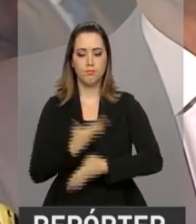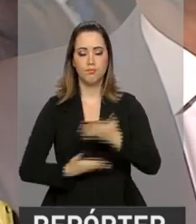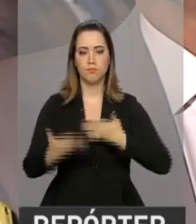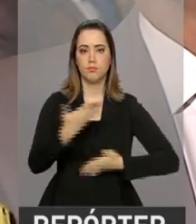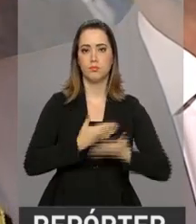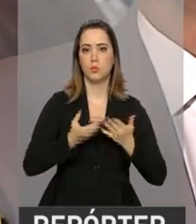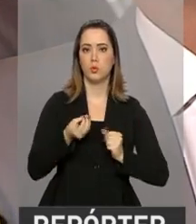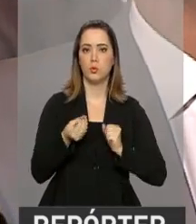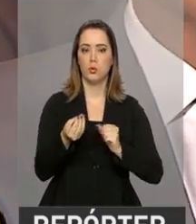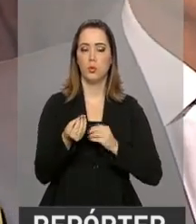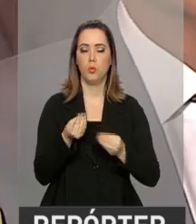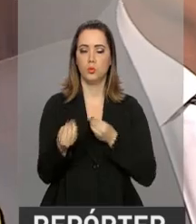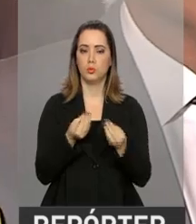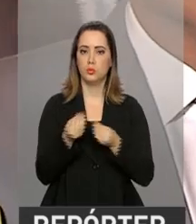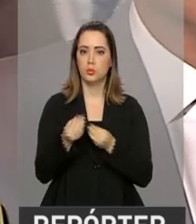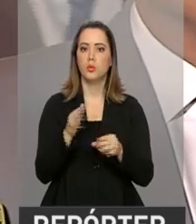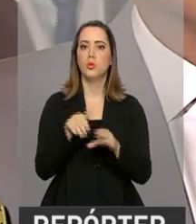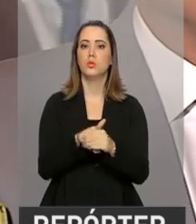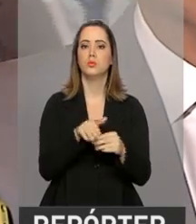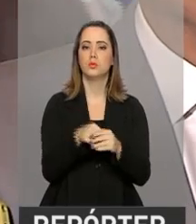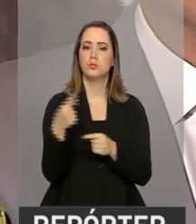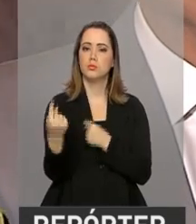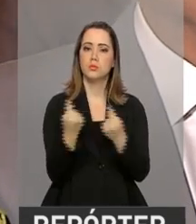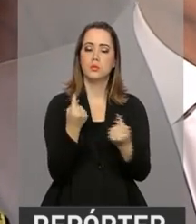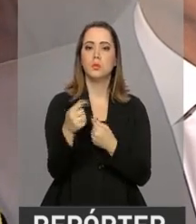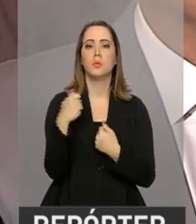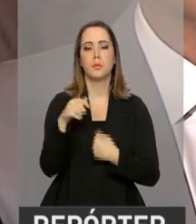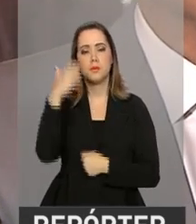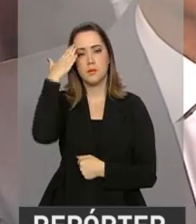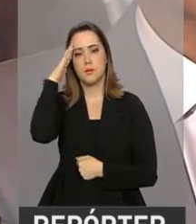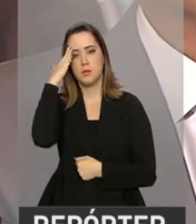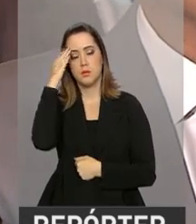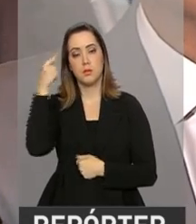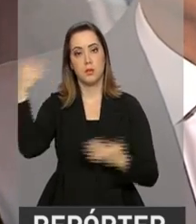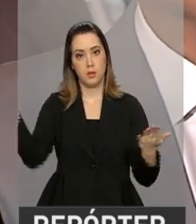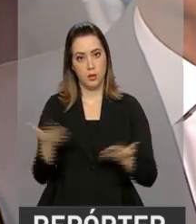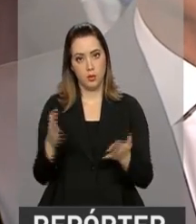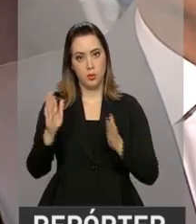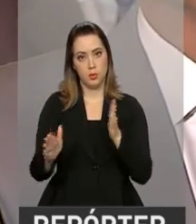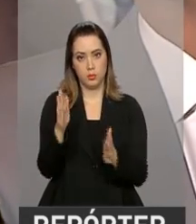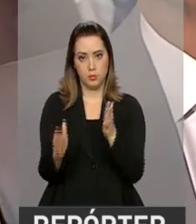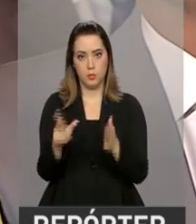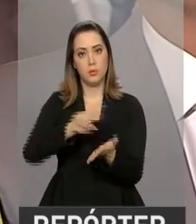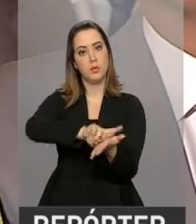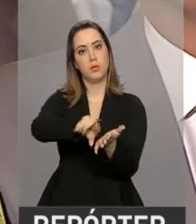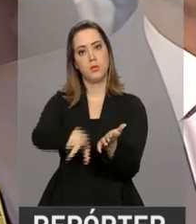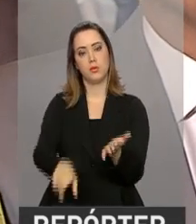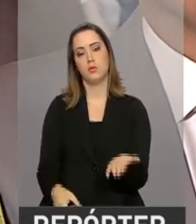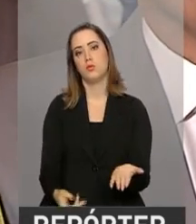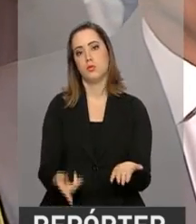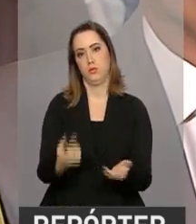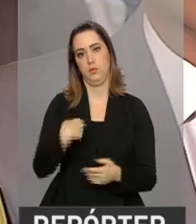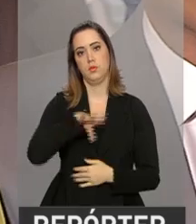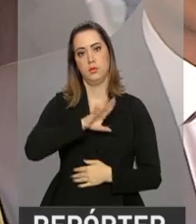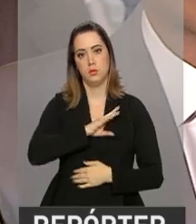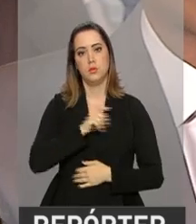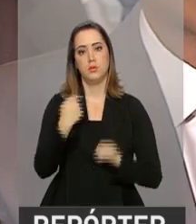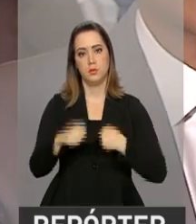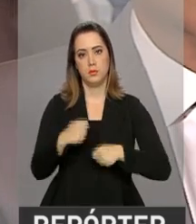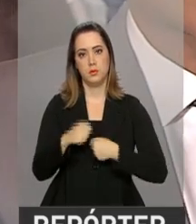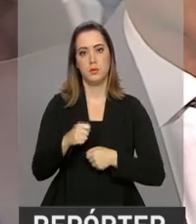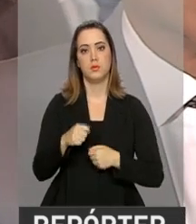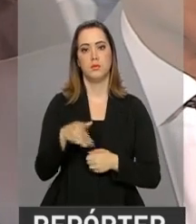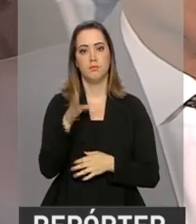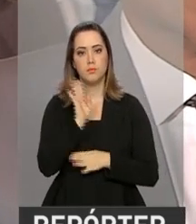câmara e Senado e Acho que cada um tem que entender que o momento do Brasil hoje é diferente do que foi a do 6 anos atrás nós vivemos uma crise